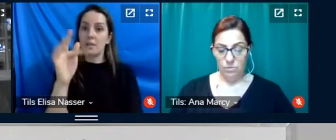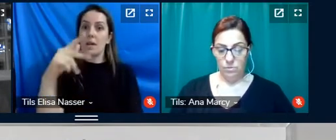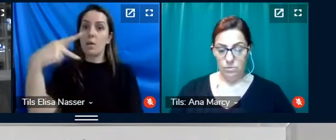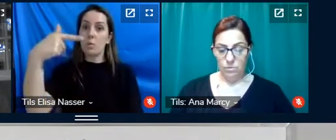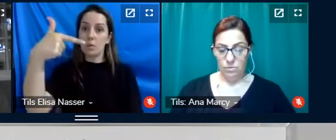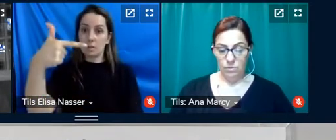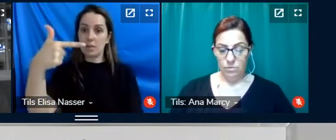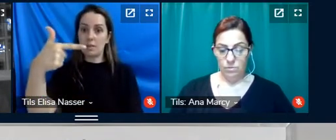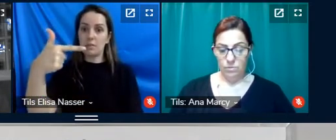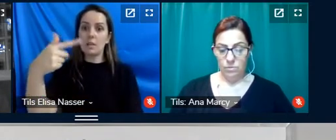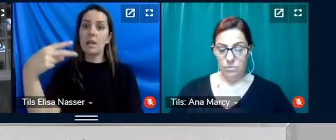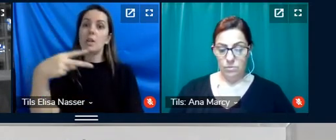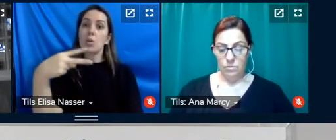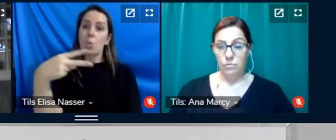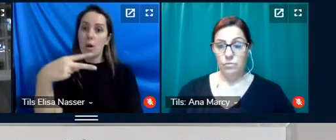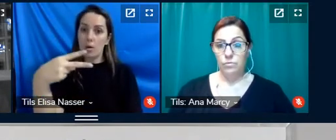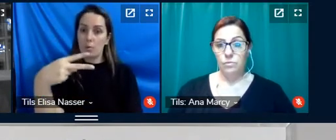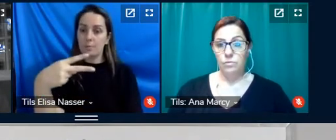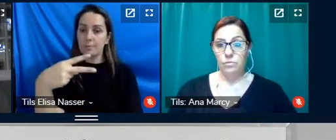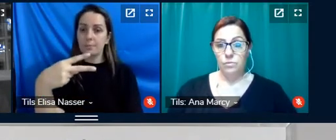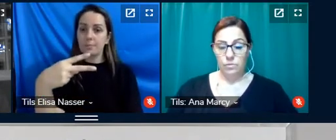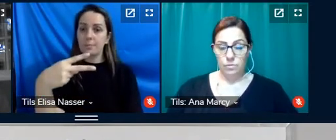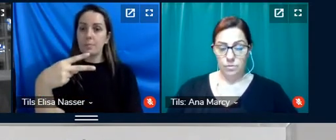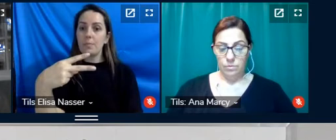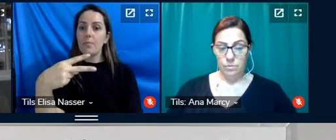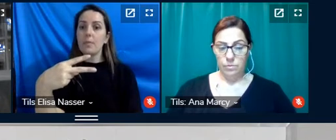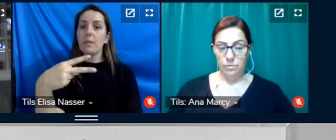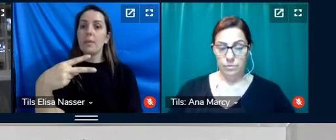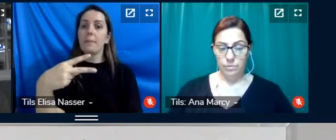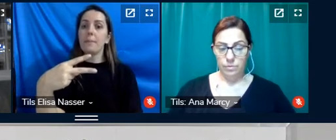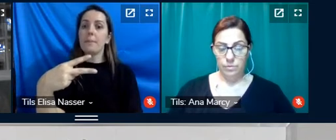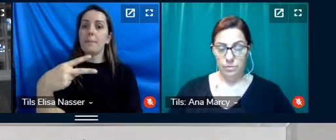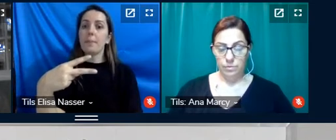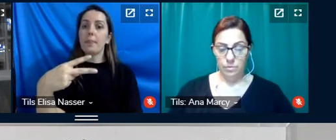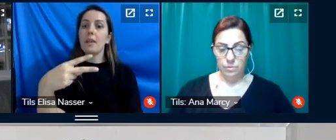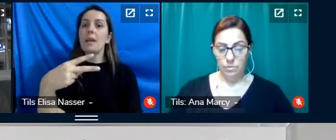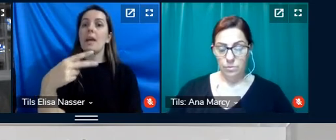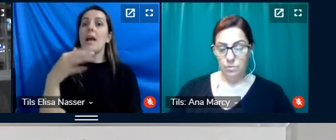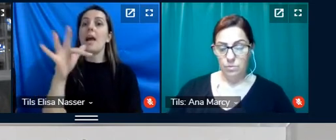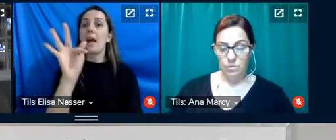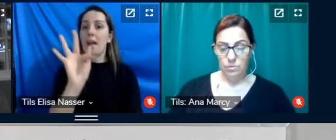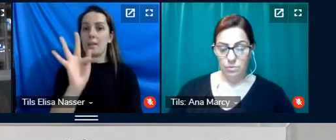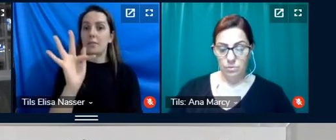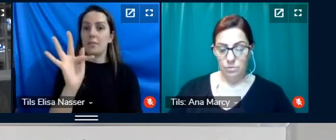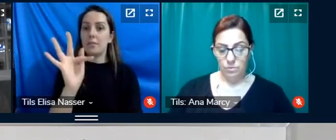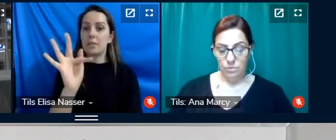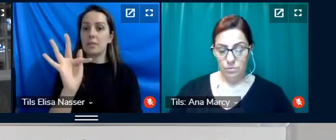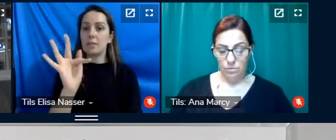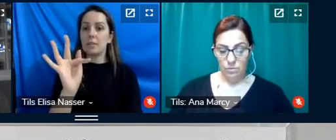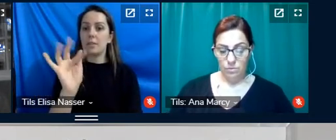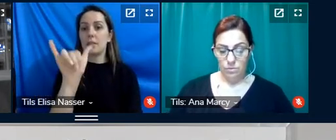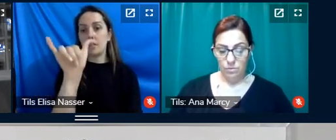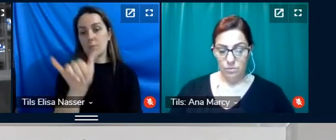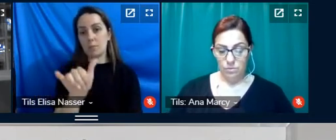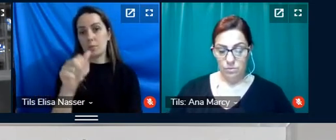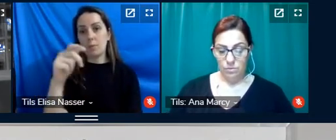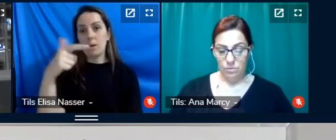é o cateto oposto, tanto faz, né? Qualquer um dos catetos. Porque tu vai estar somando o quadrado deles